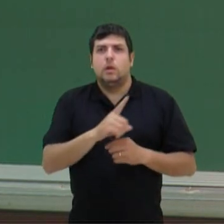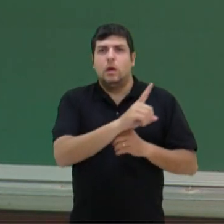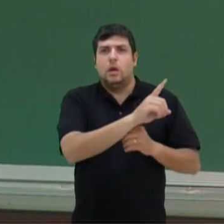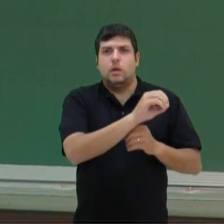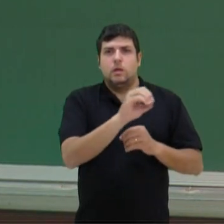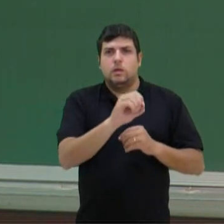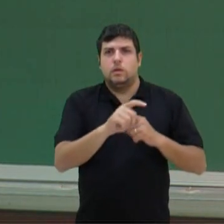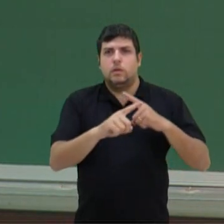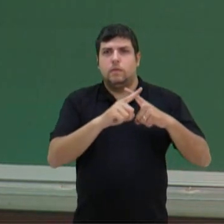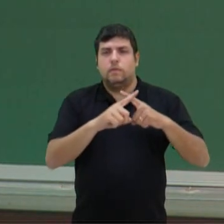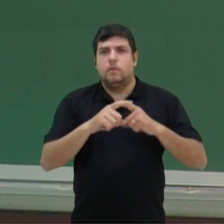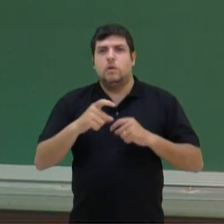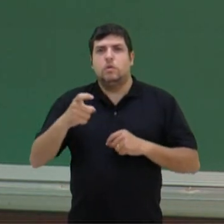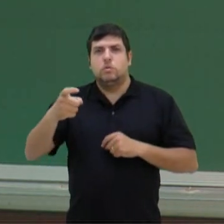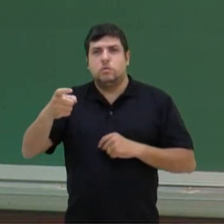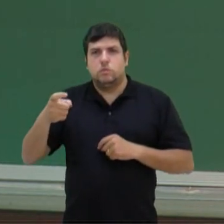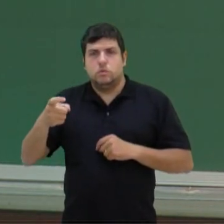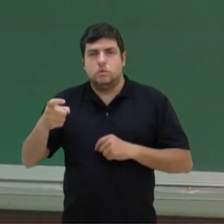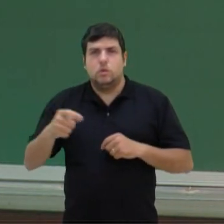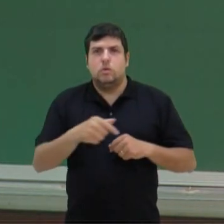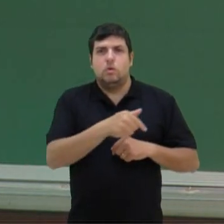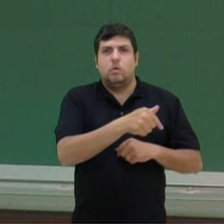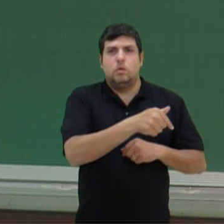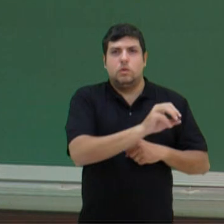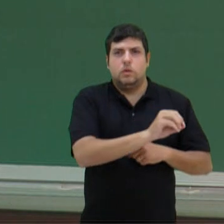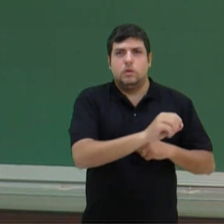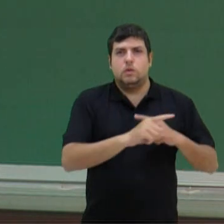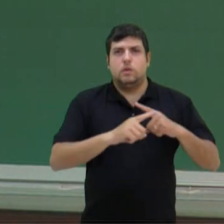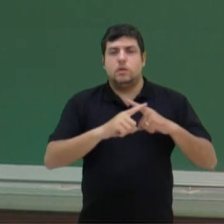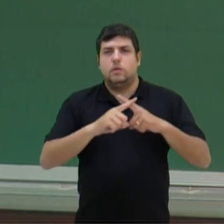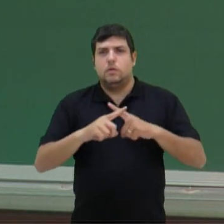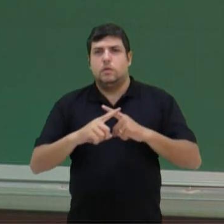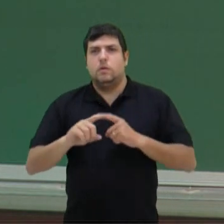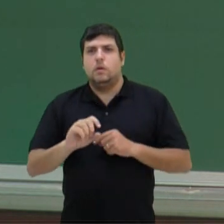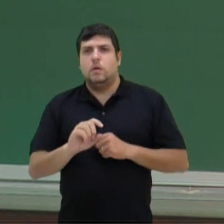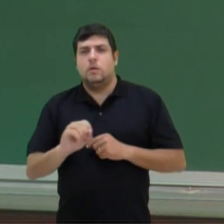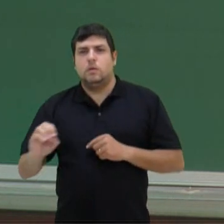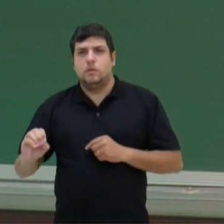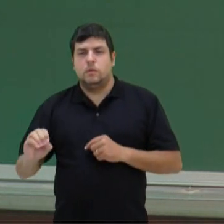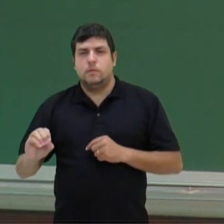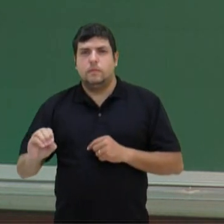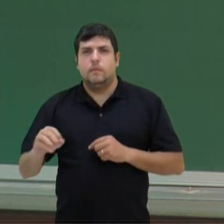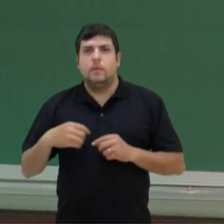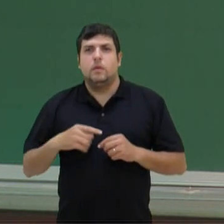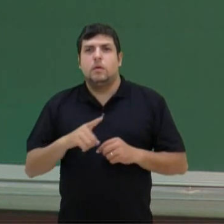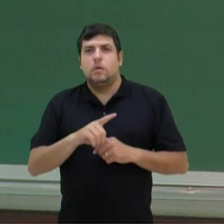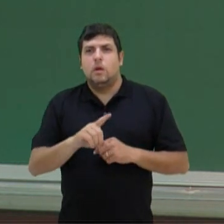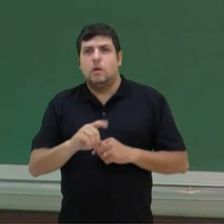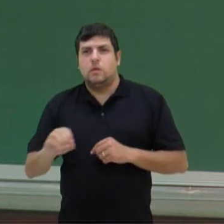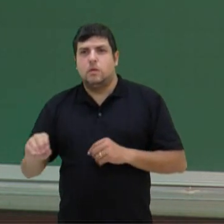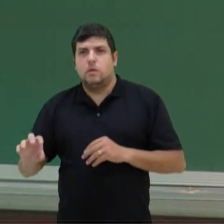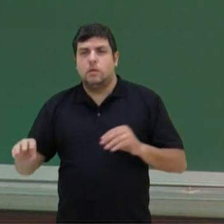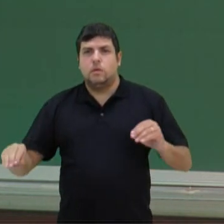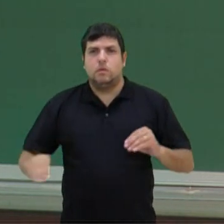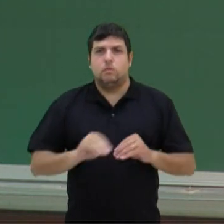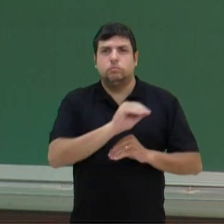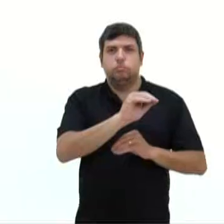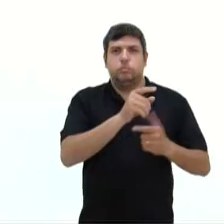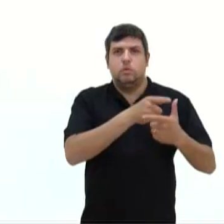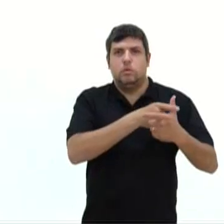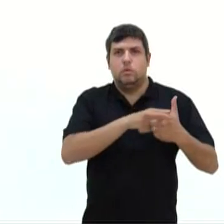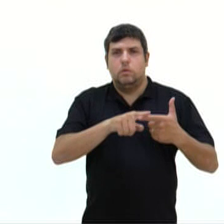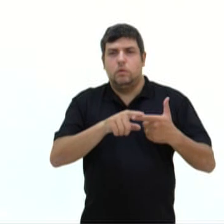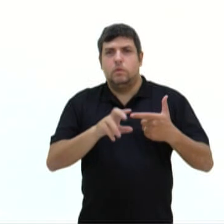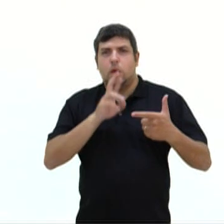vezes x é igual a 70 vezes 100, tá? Passo o 100 dividindo e vou ter 70 toneladas como